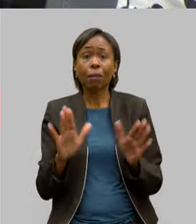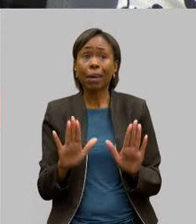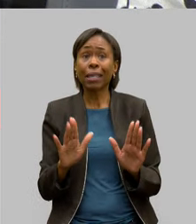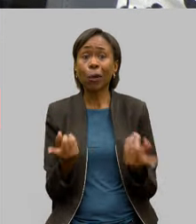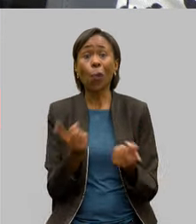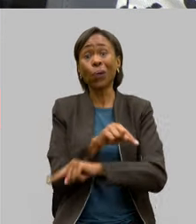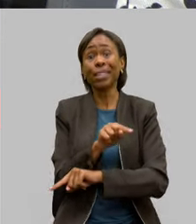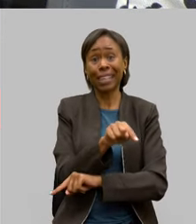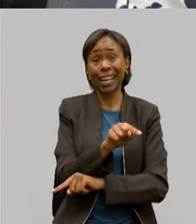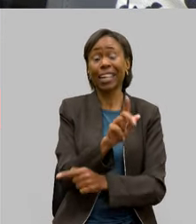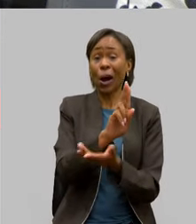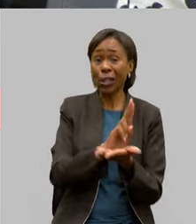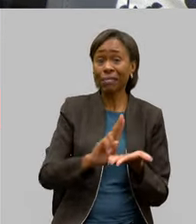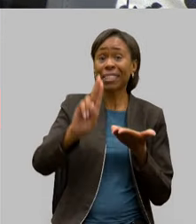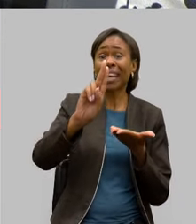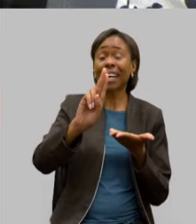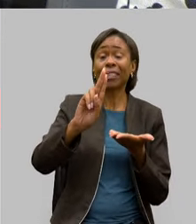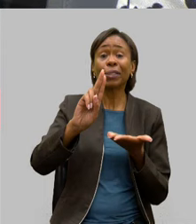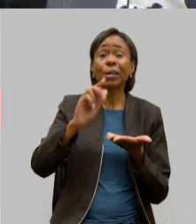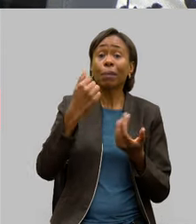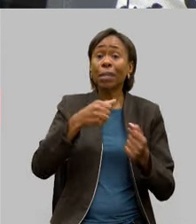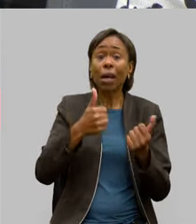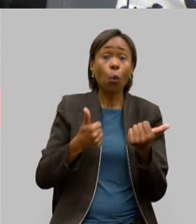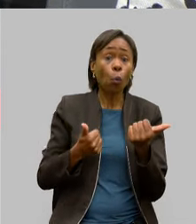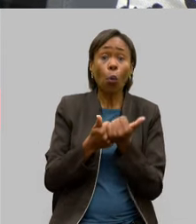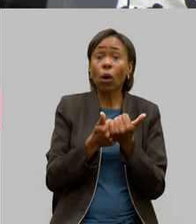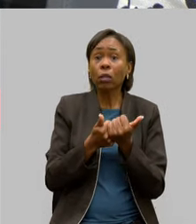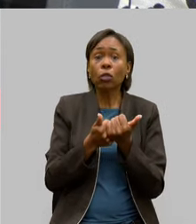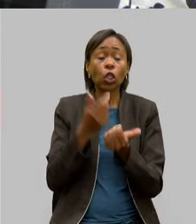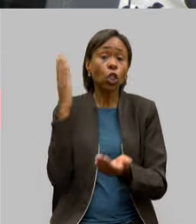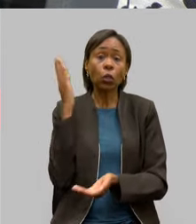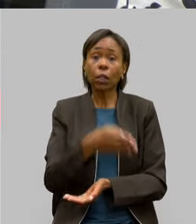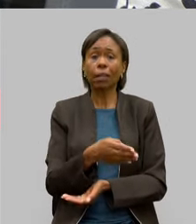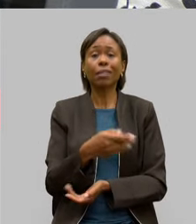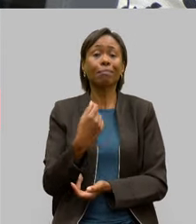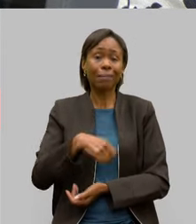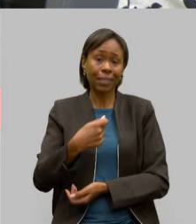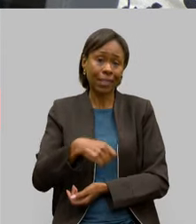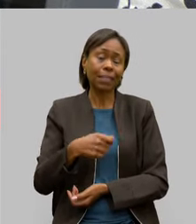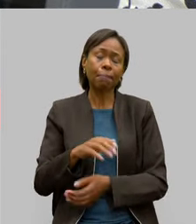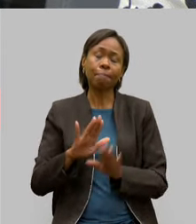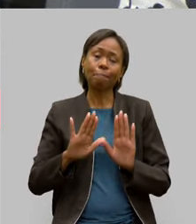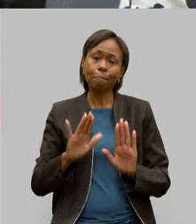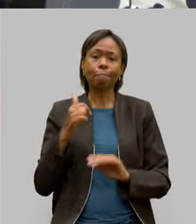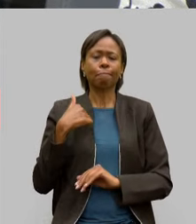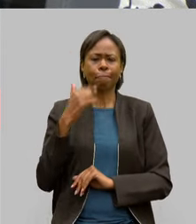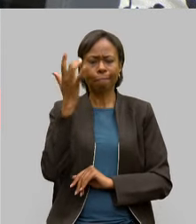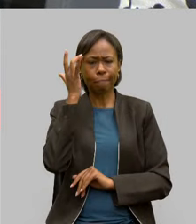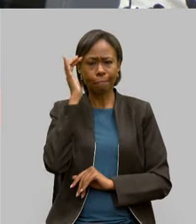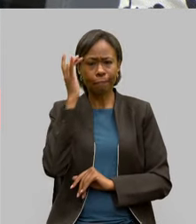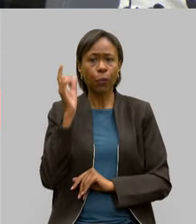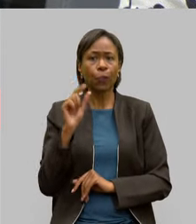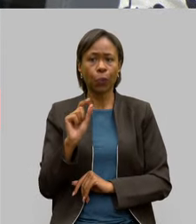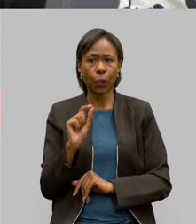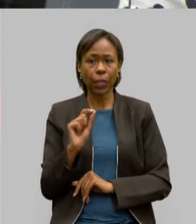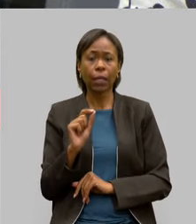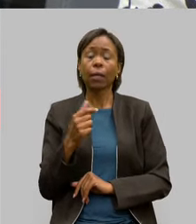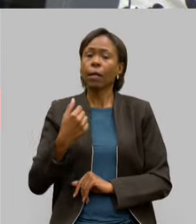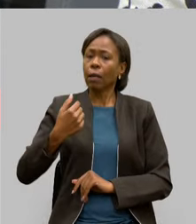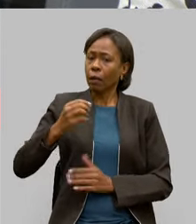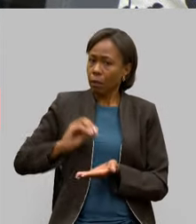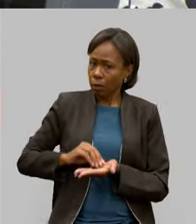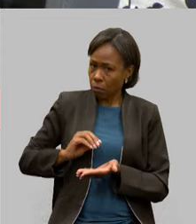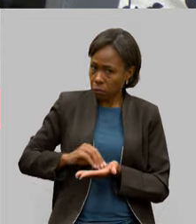teriam que ter esse suporte direto inquestionavelmente né então eu acho que eh a gente tem que avançar